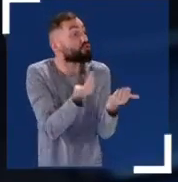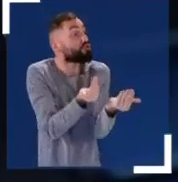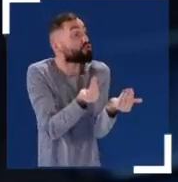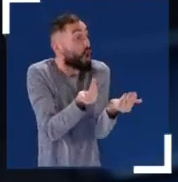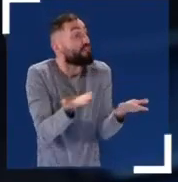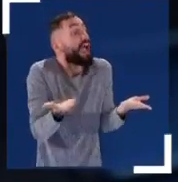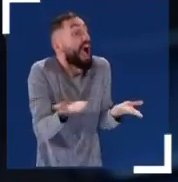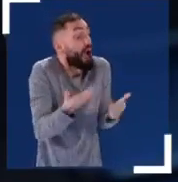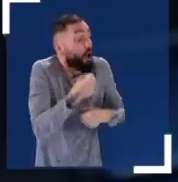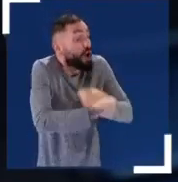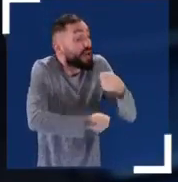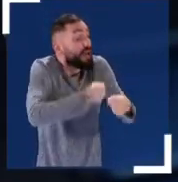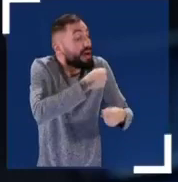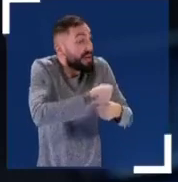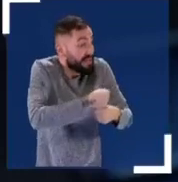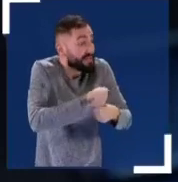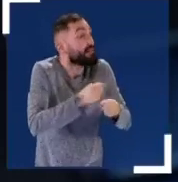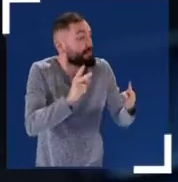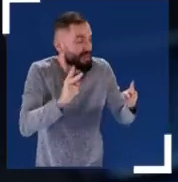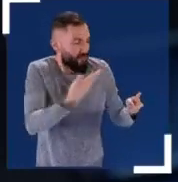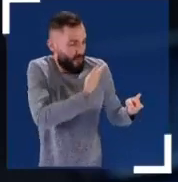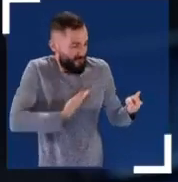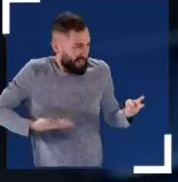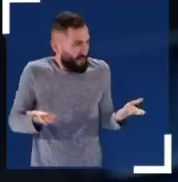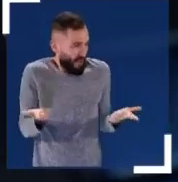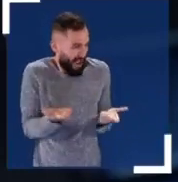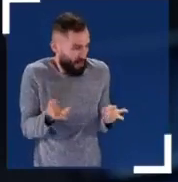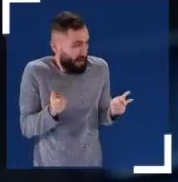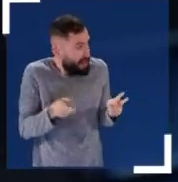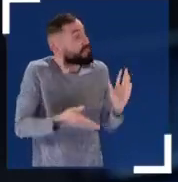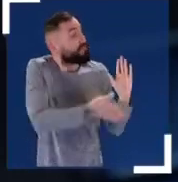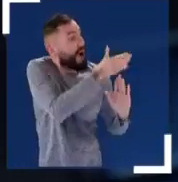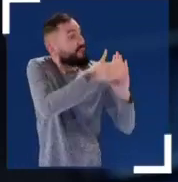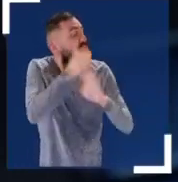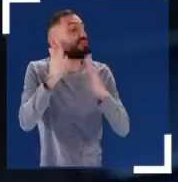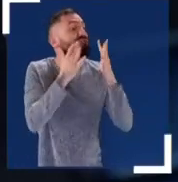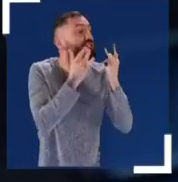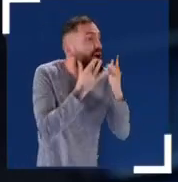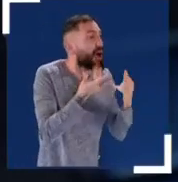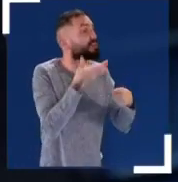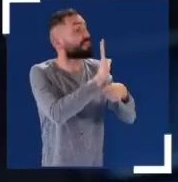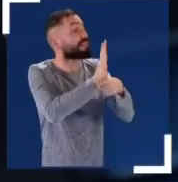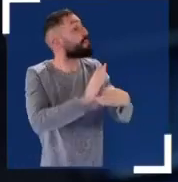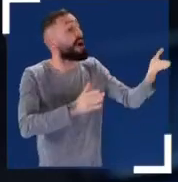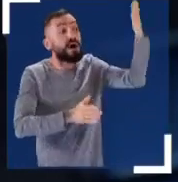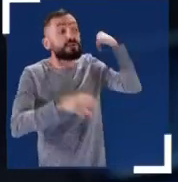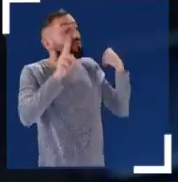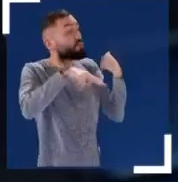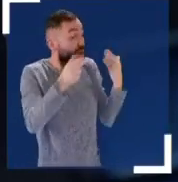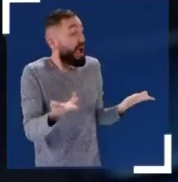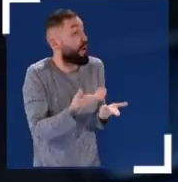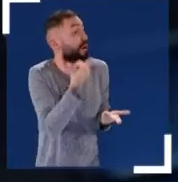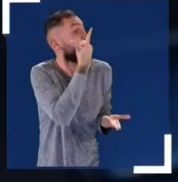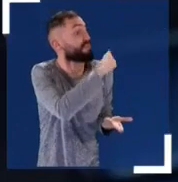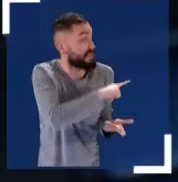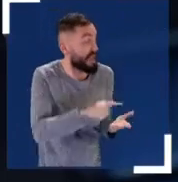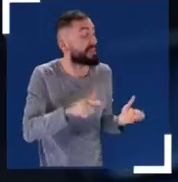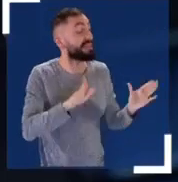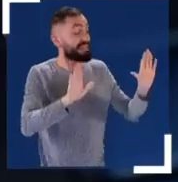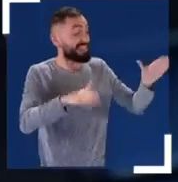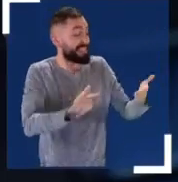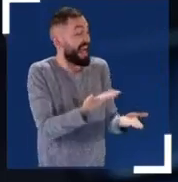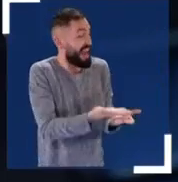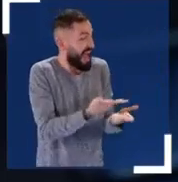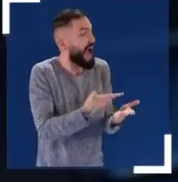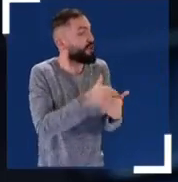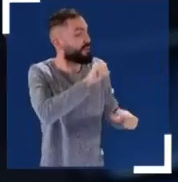esse ano, agora, nesse período que eu estou como governador, a teatro, cinema, que nunca tinham tido essa oportunidade, recuperar as salas de aula, recuperar